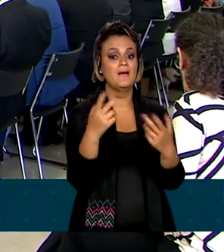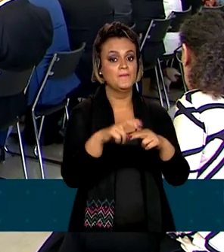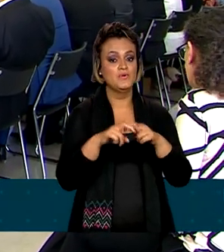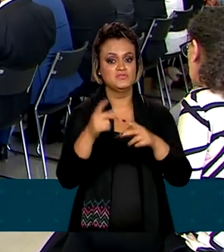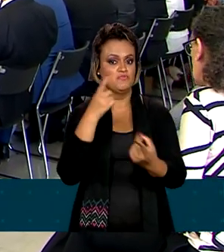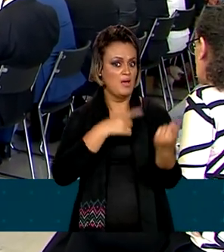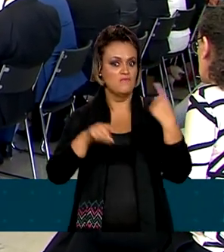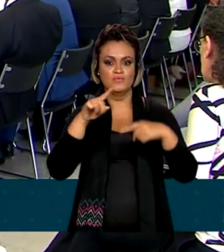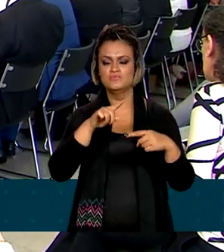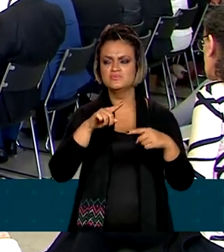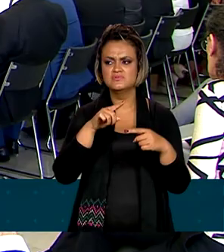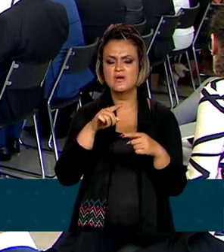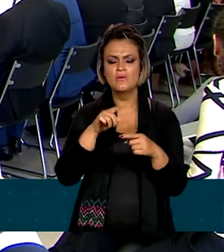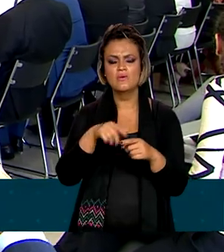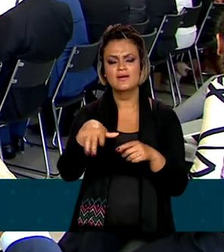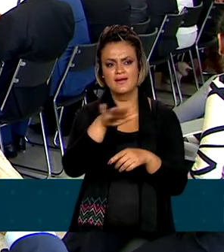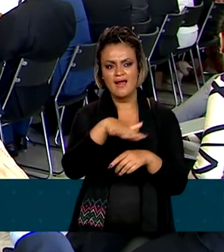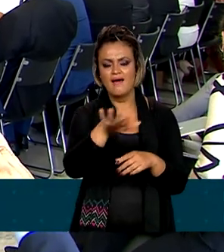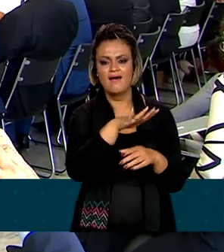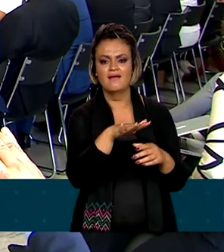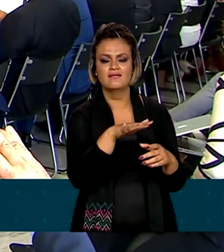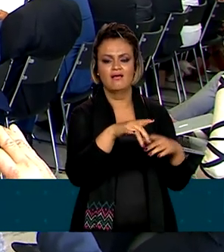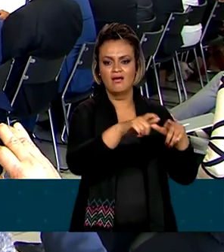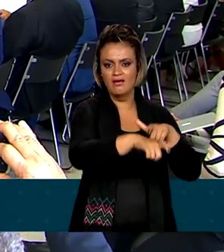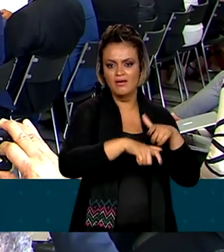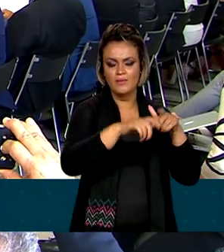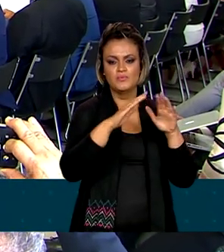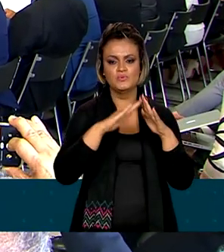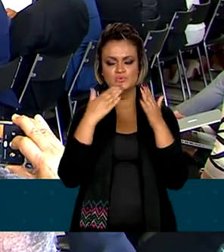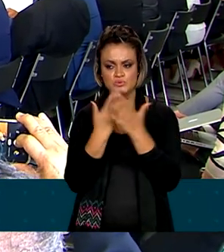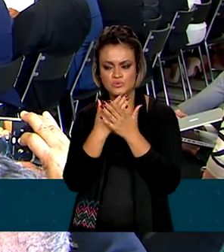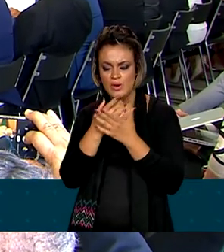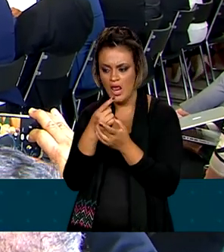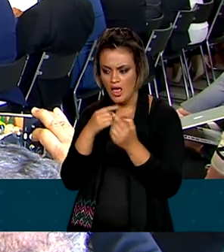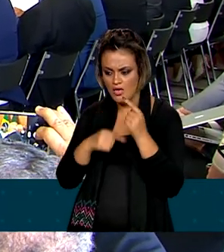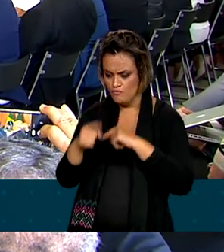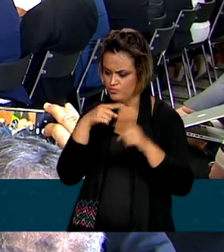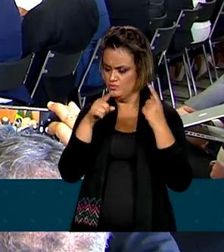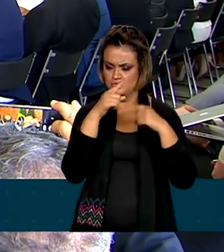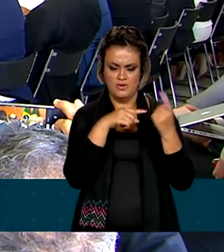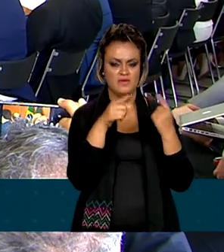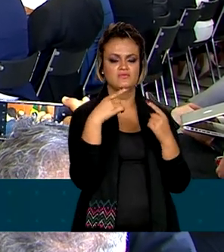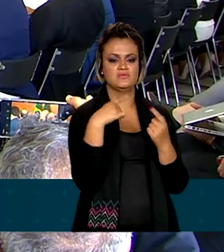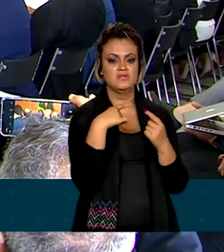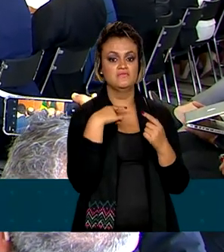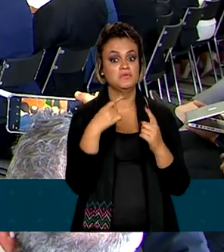revolução silenciosa no campo e nas escolas, impactando